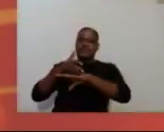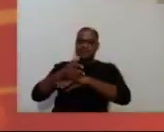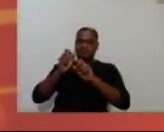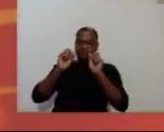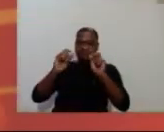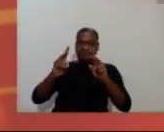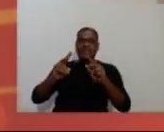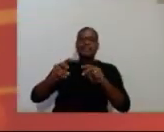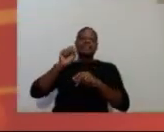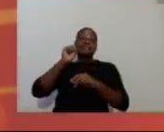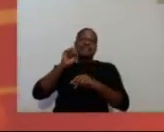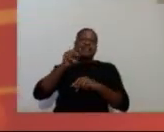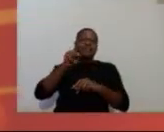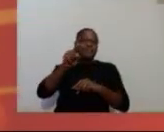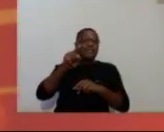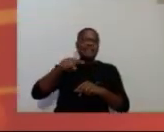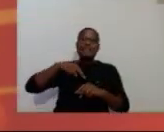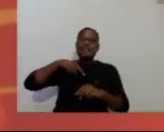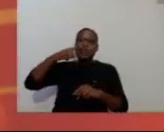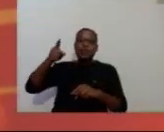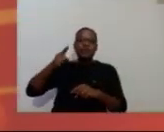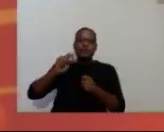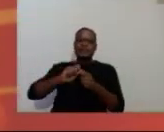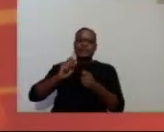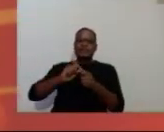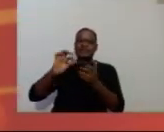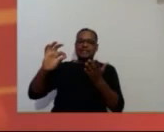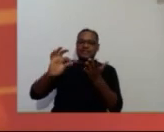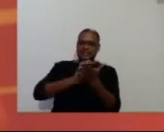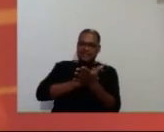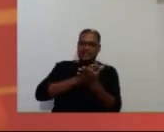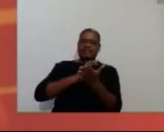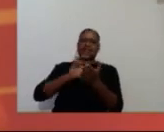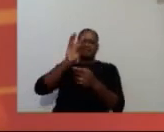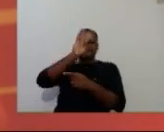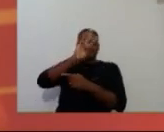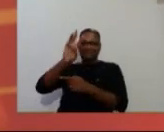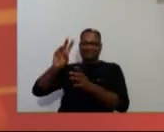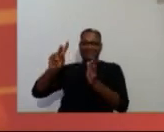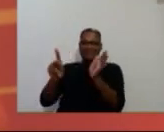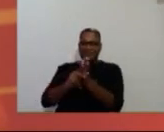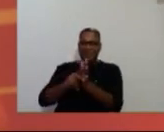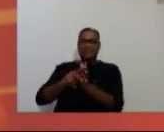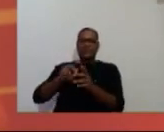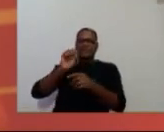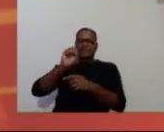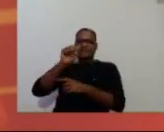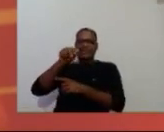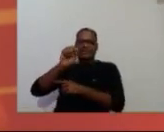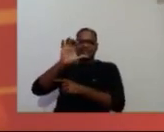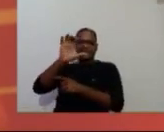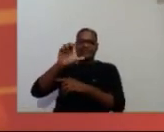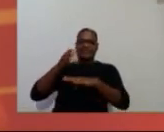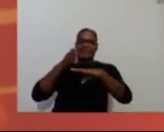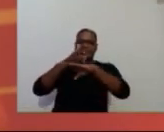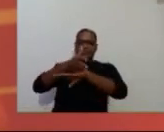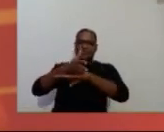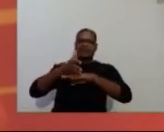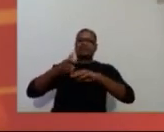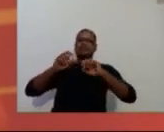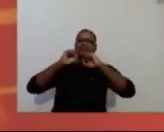página oficial, está acessando o seminário aqui através do link direto. Estamos agora